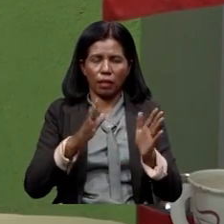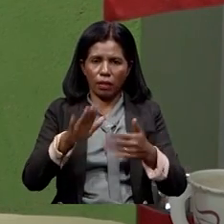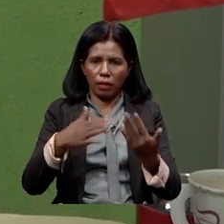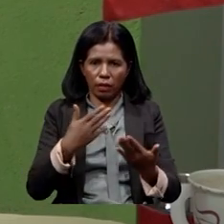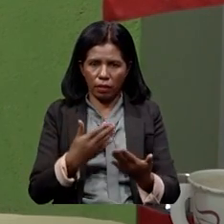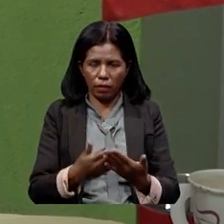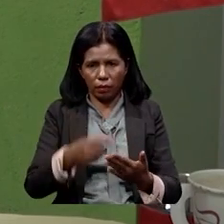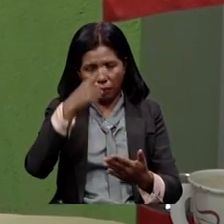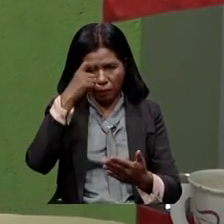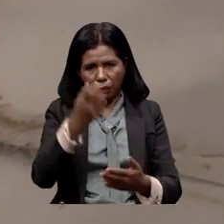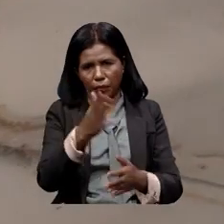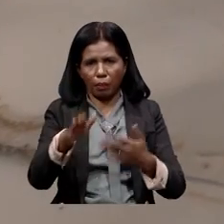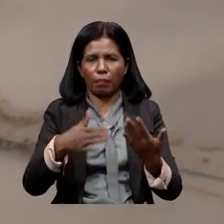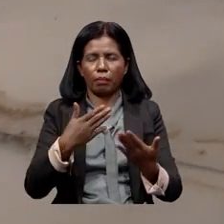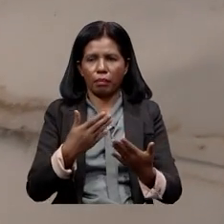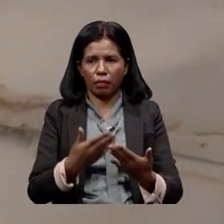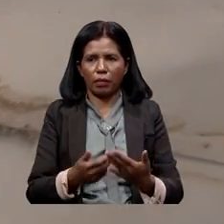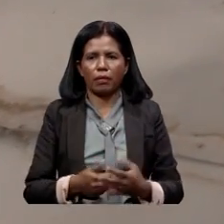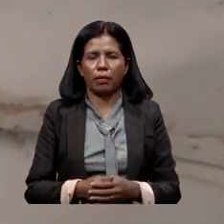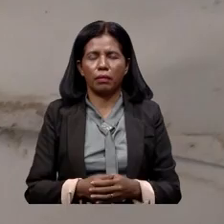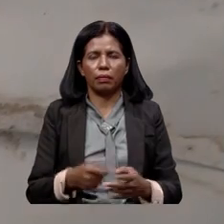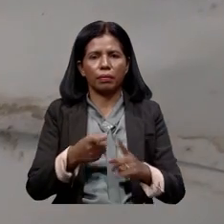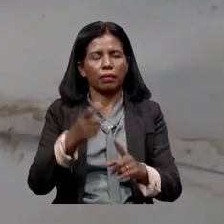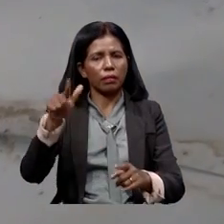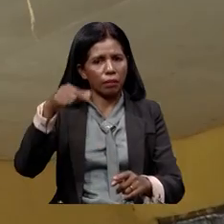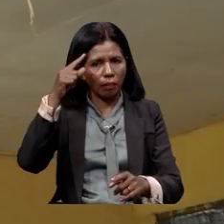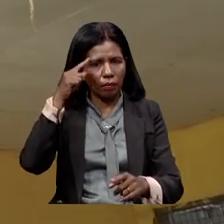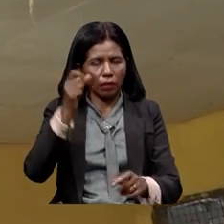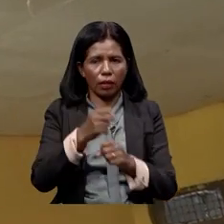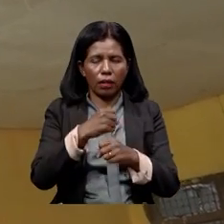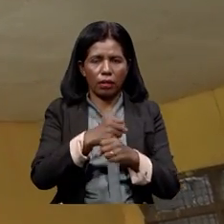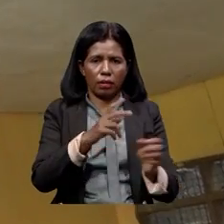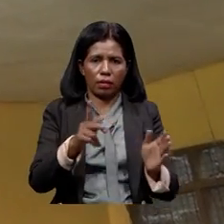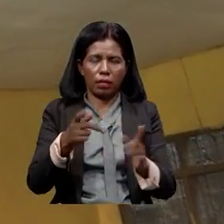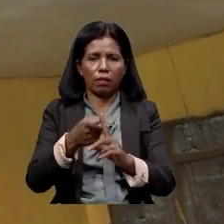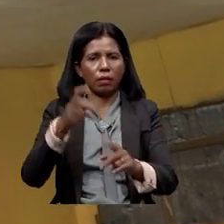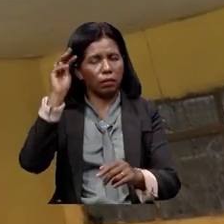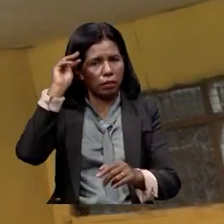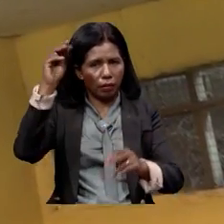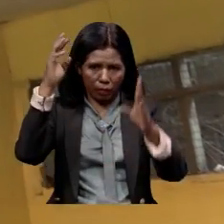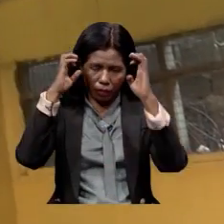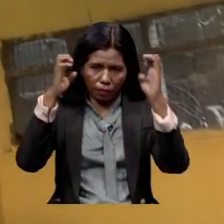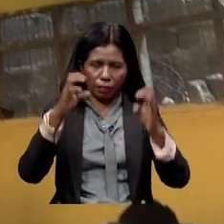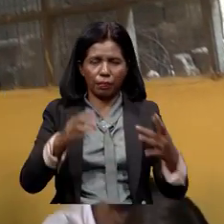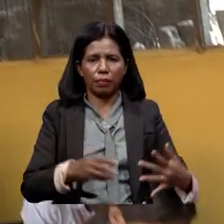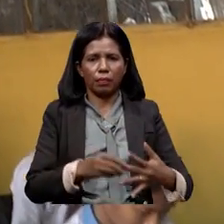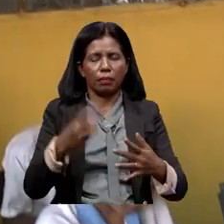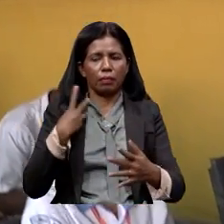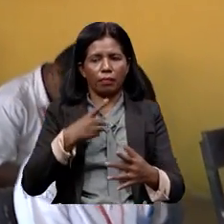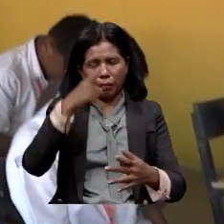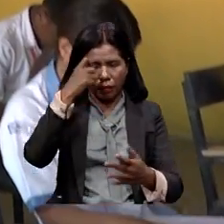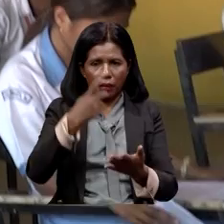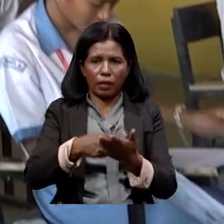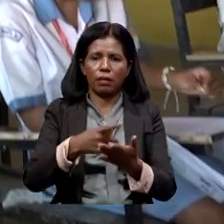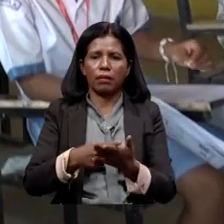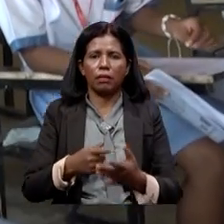será também te vou te ver uma o sino governo hala proposta vale o Ministério da Educação ele leu também a minha proposta no